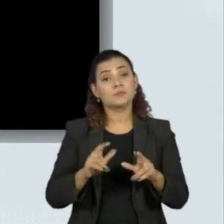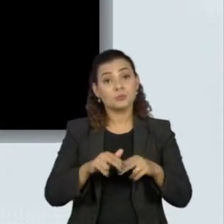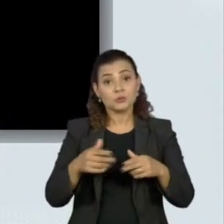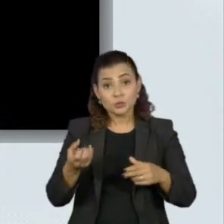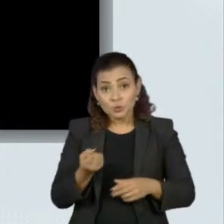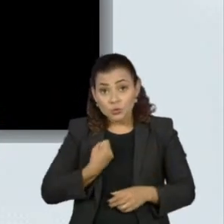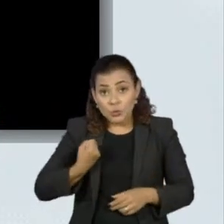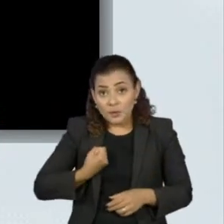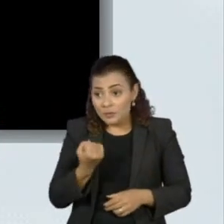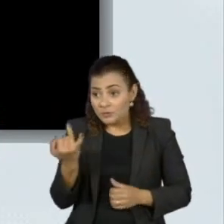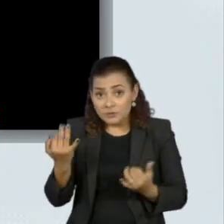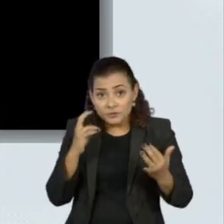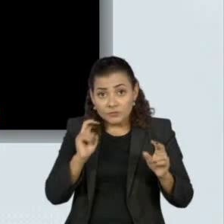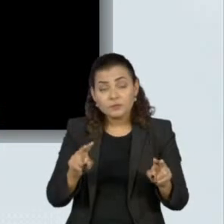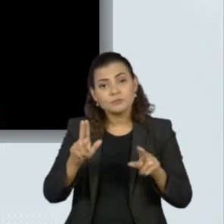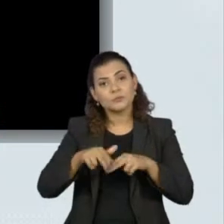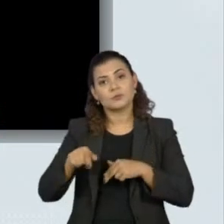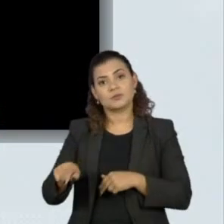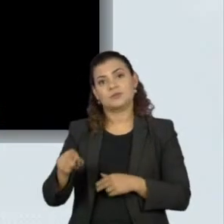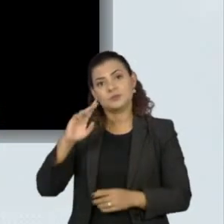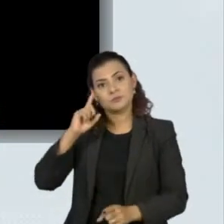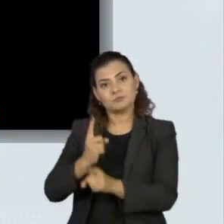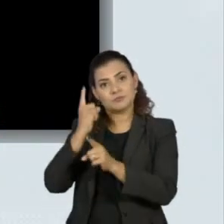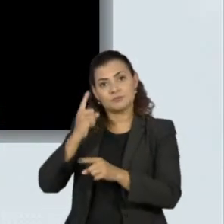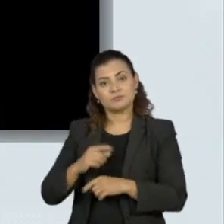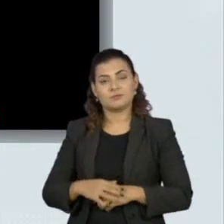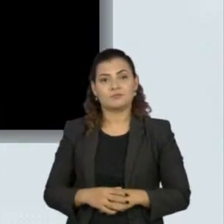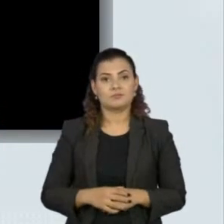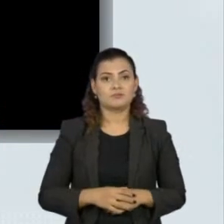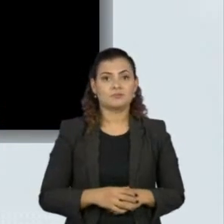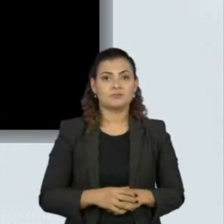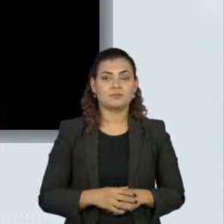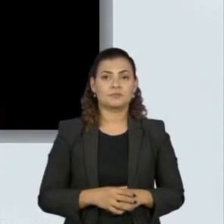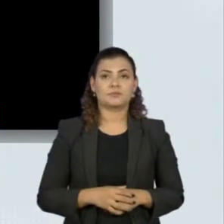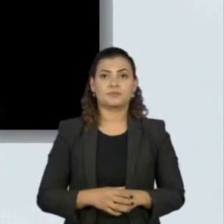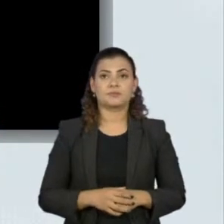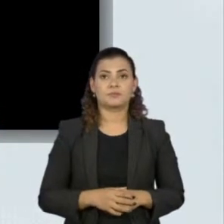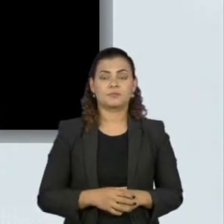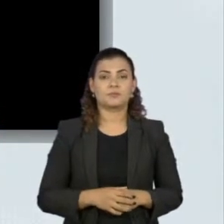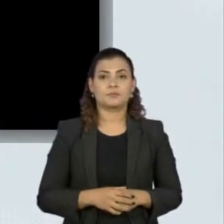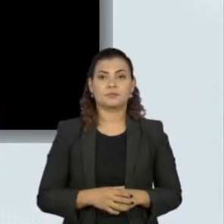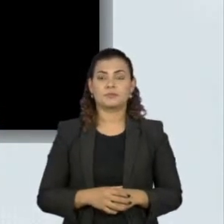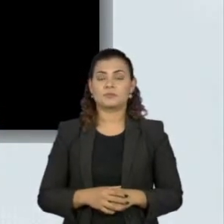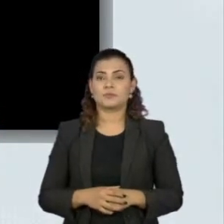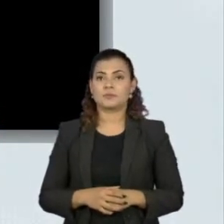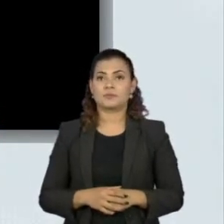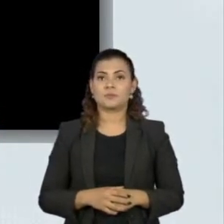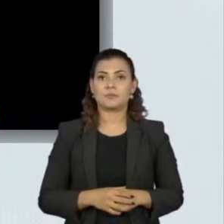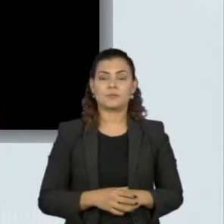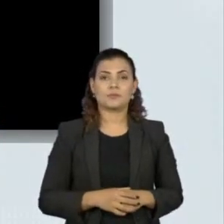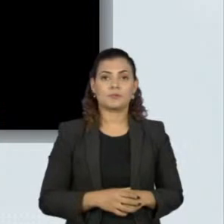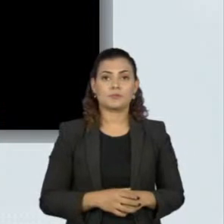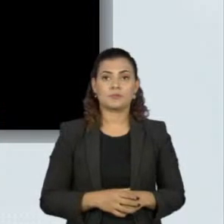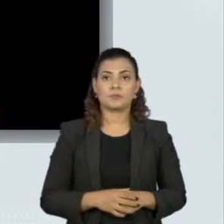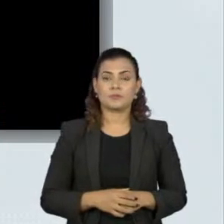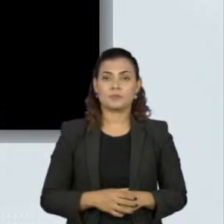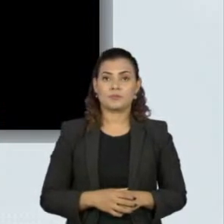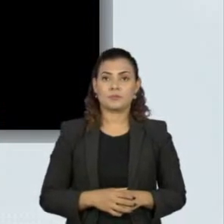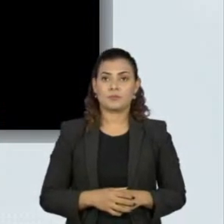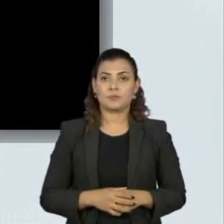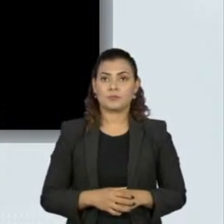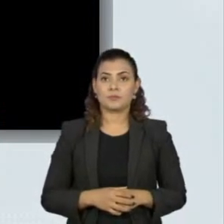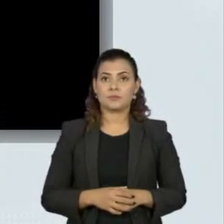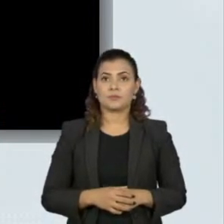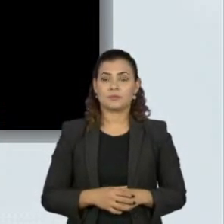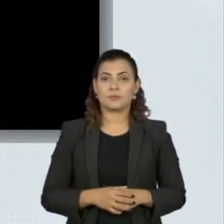números, é isso que demonstra. Seguinte. Então, como conclusão, já assinalado por